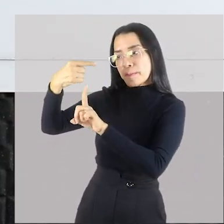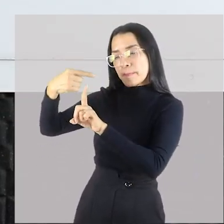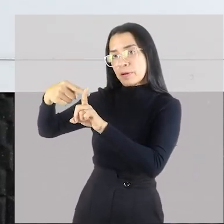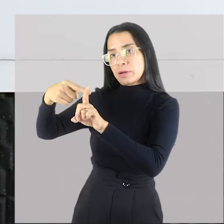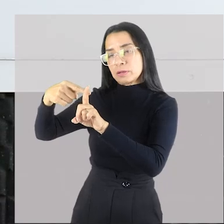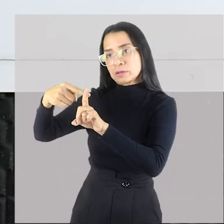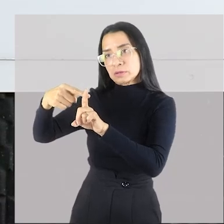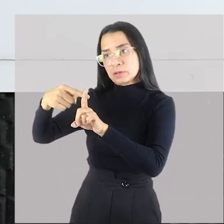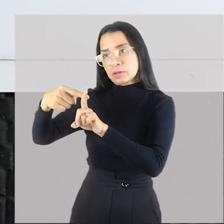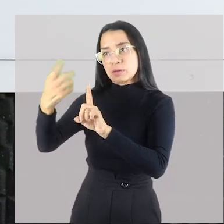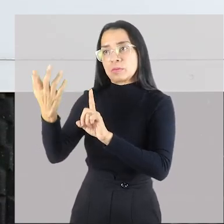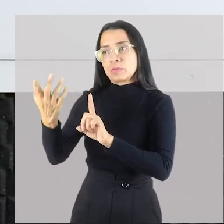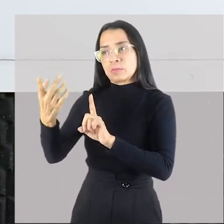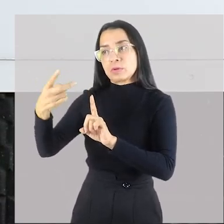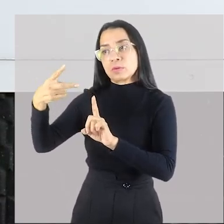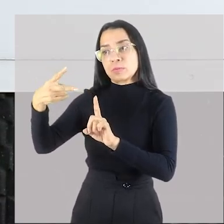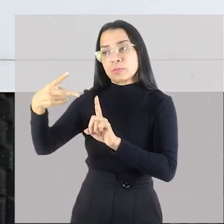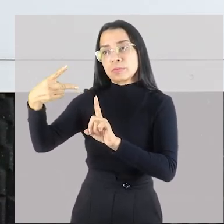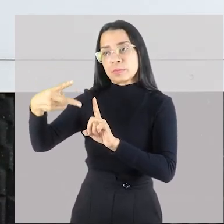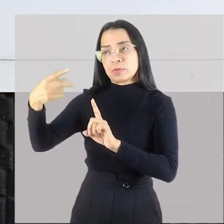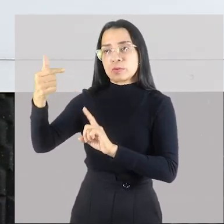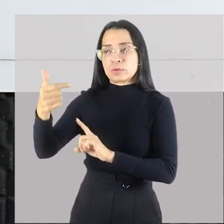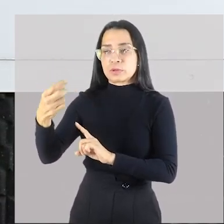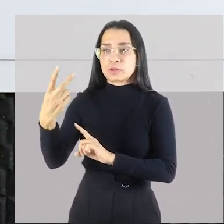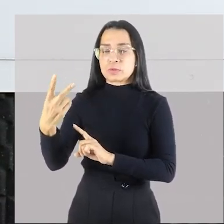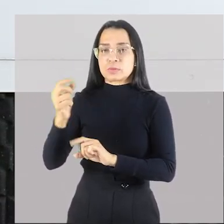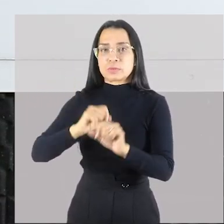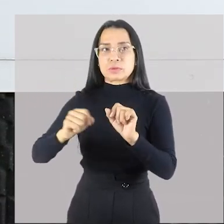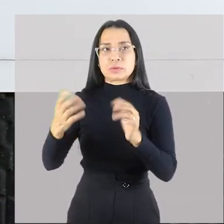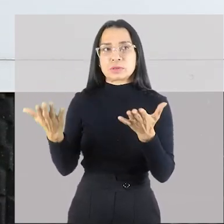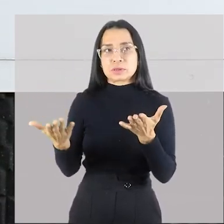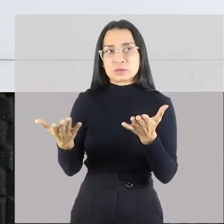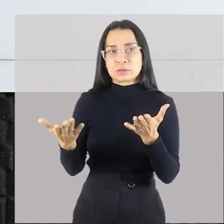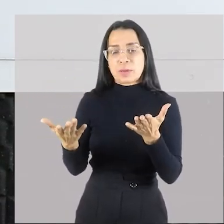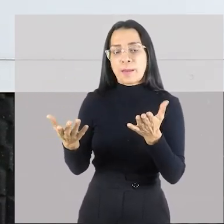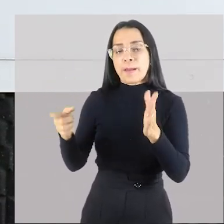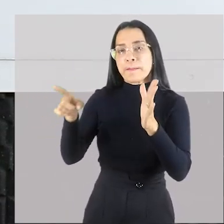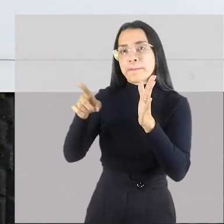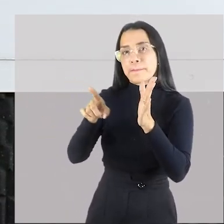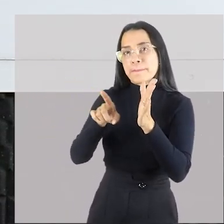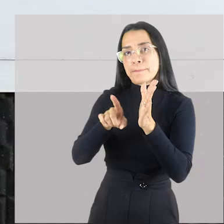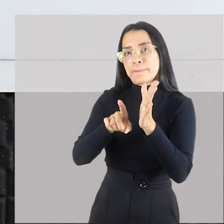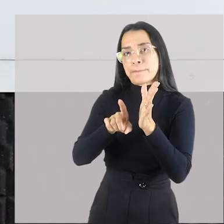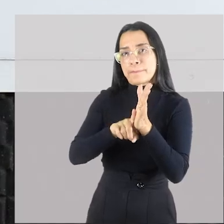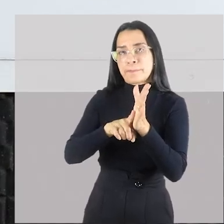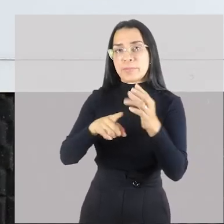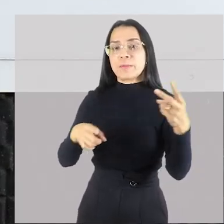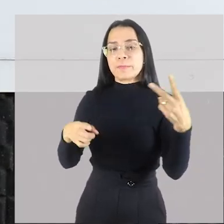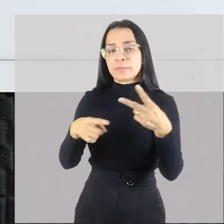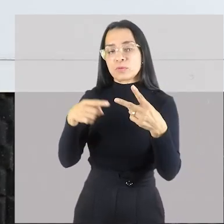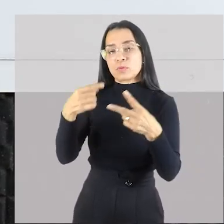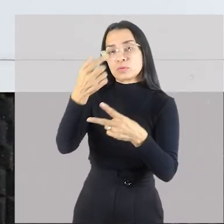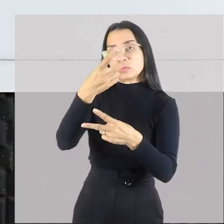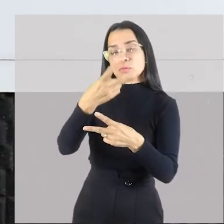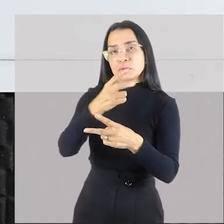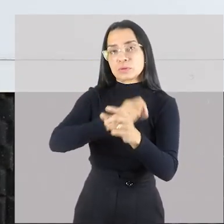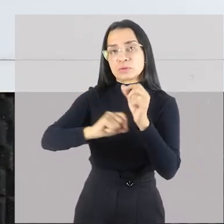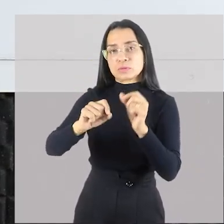e não negativa. Agora, menor do que 2, que tem imagem negativa, que foram as situações que a gente viu na